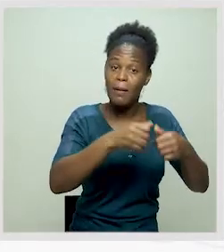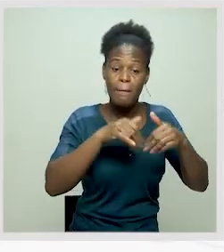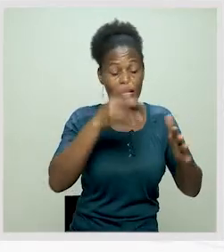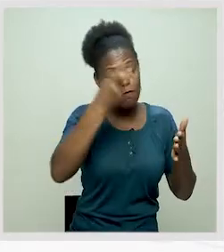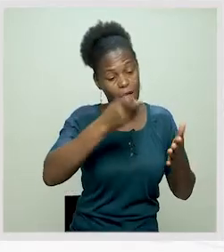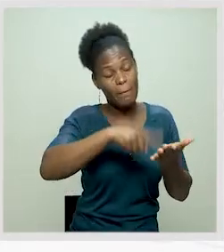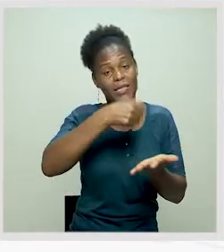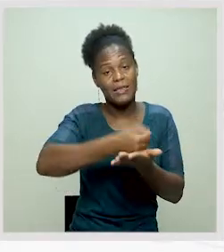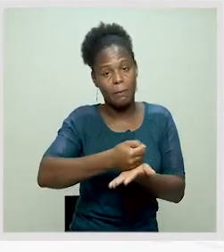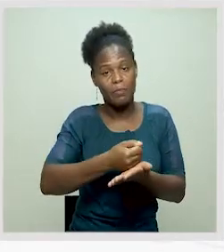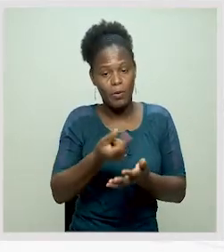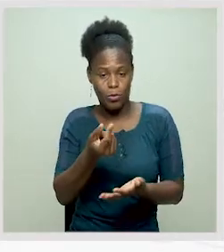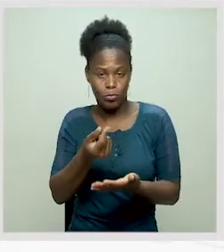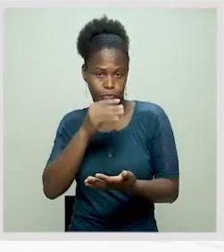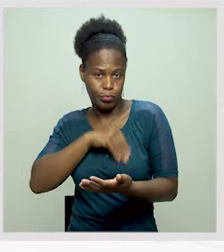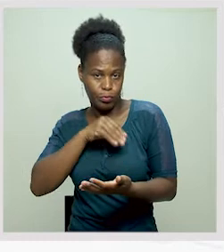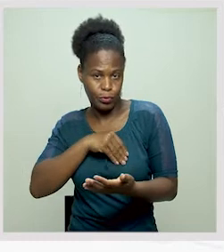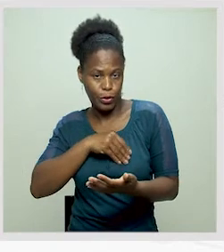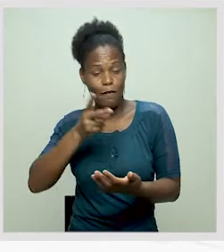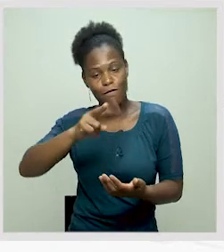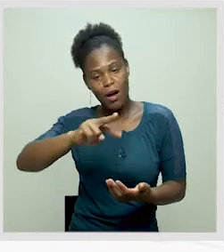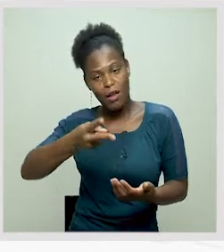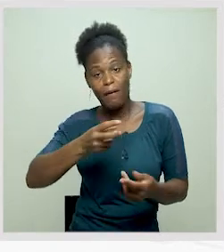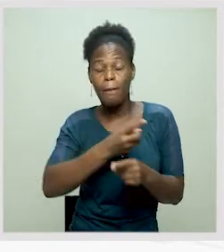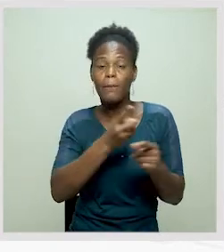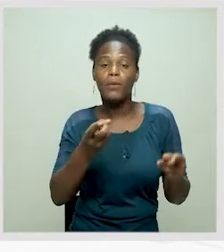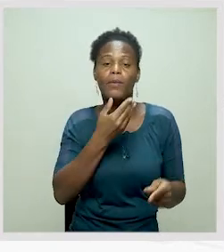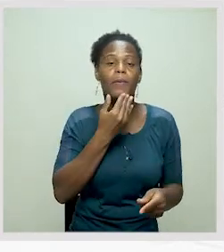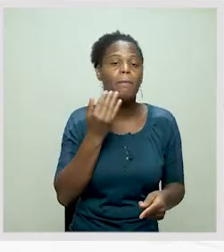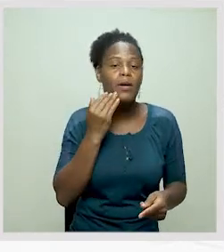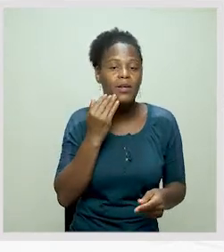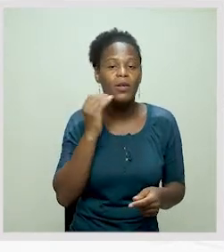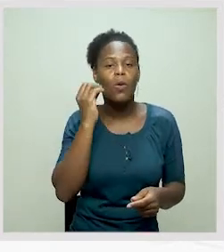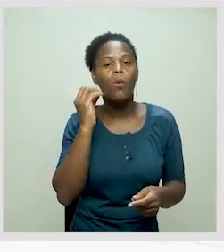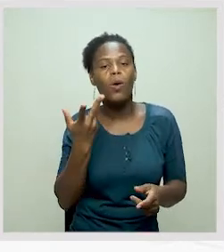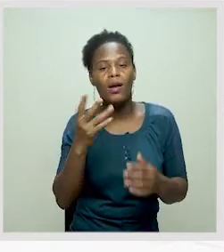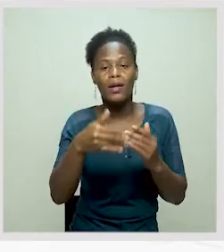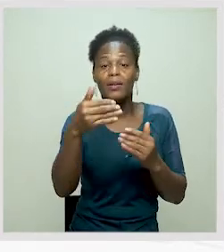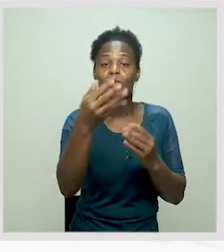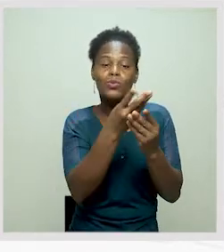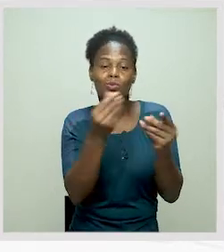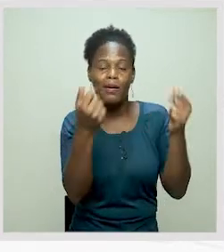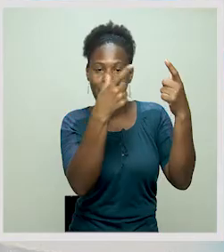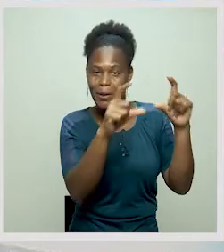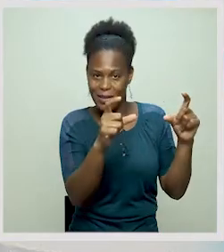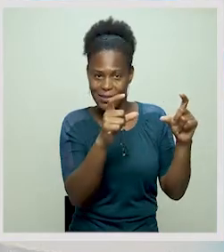o rendimento que vai receber é variável, porque depende dos resultados da